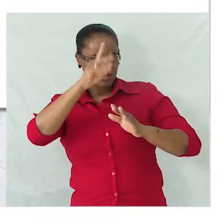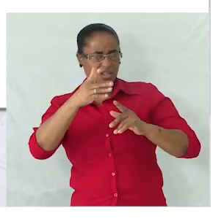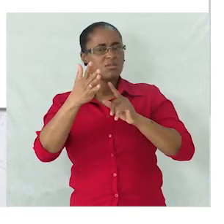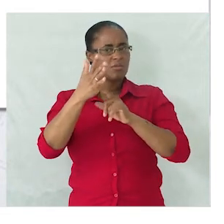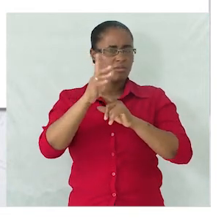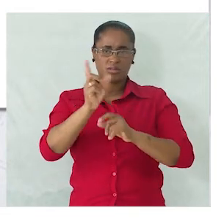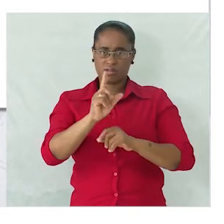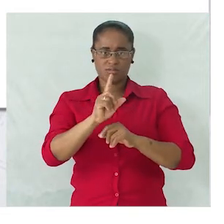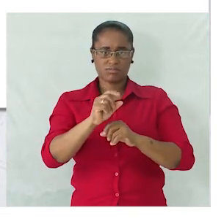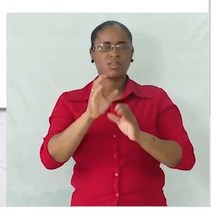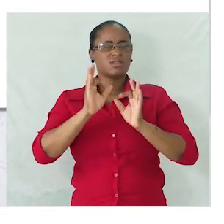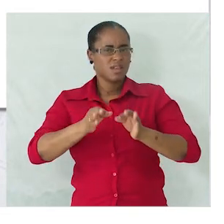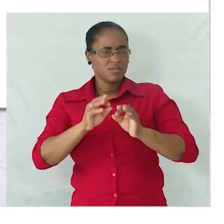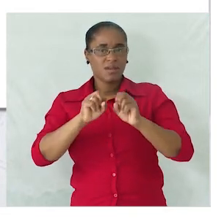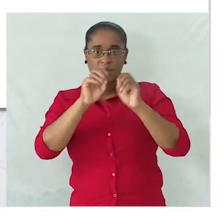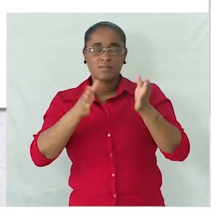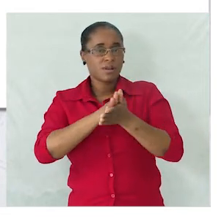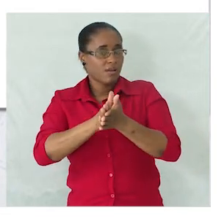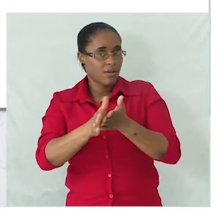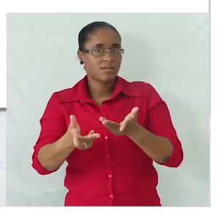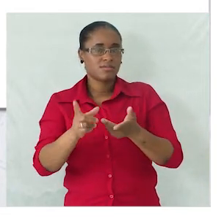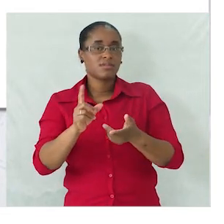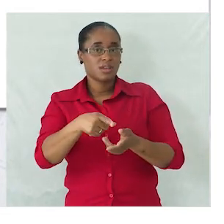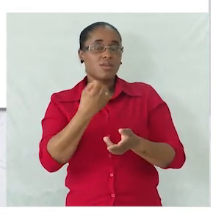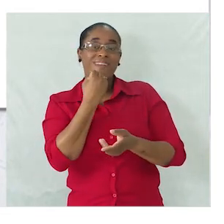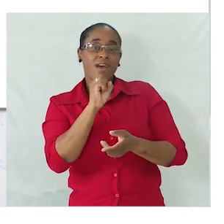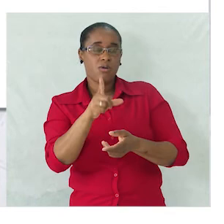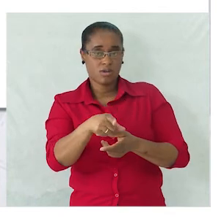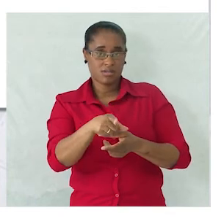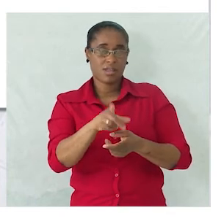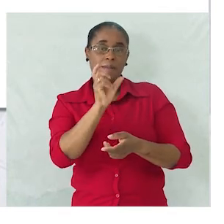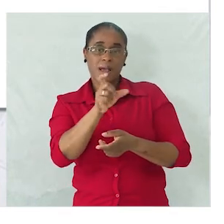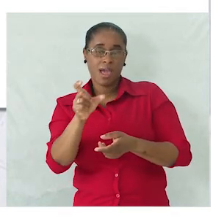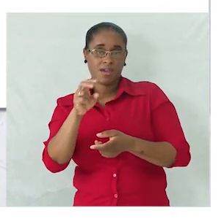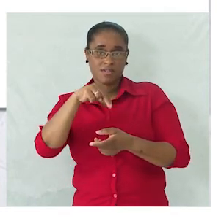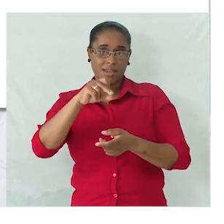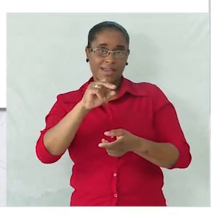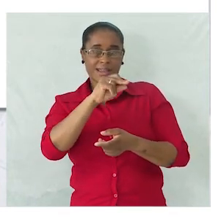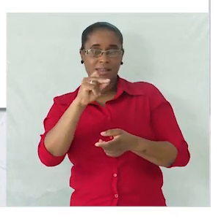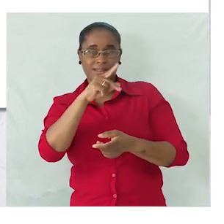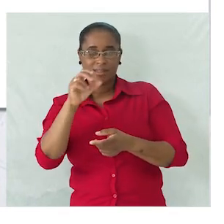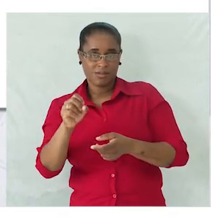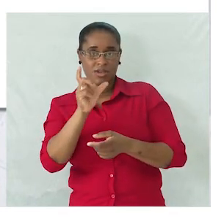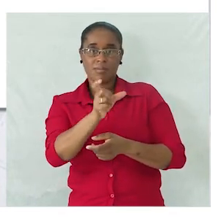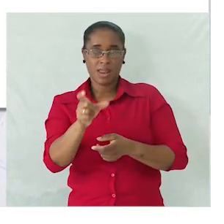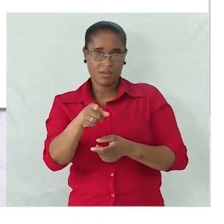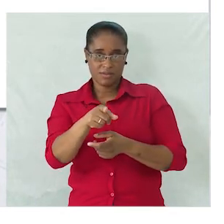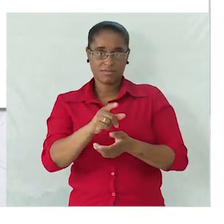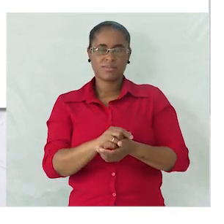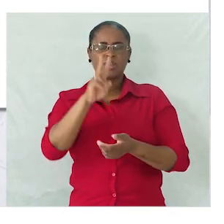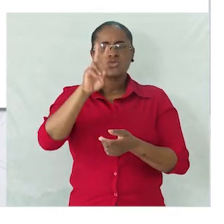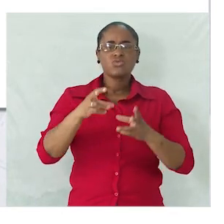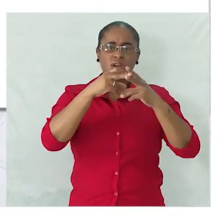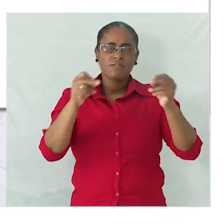mantê-las sempre limpas. Sim, temos aqui o não, aquela palavra realçar a negatividade. A segunda frase é: nós